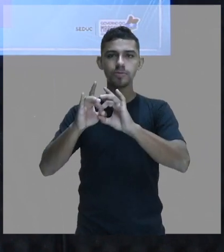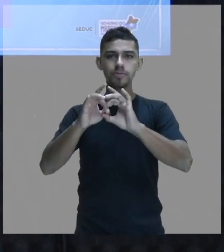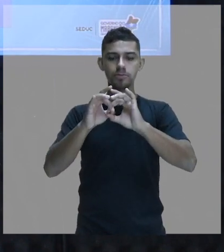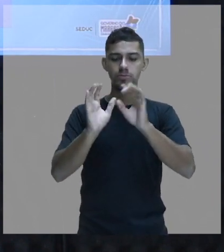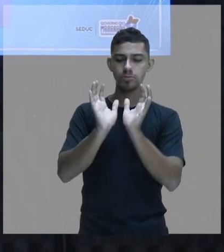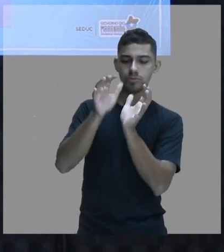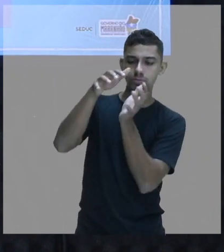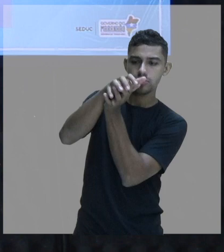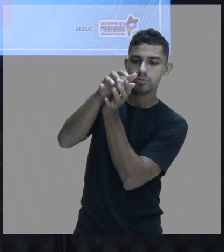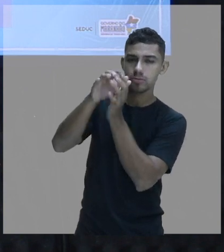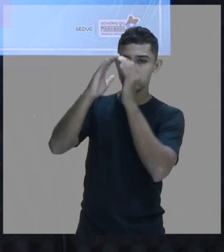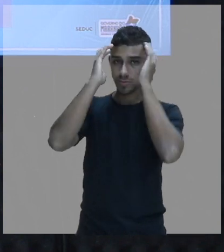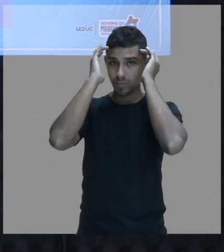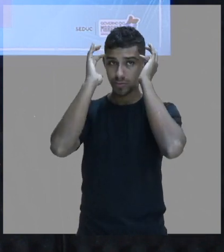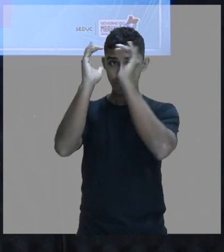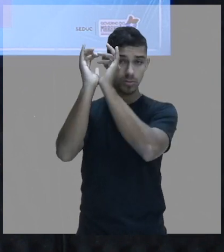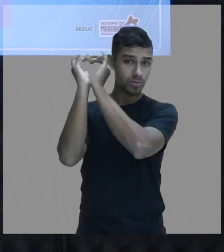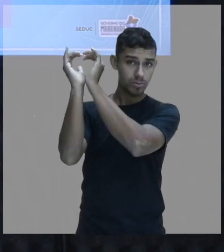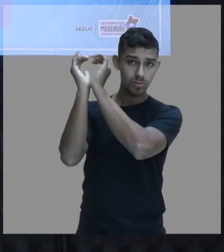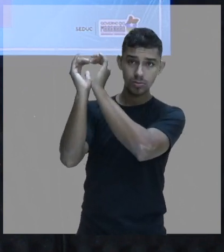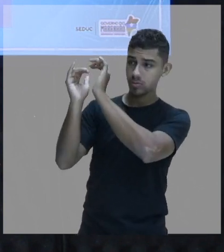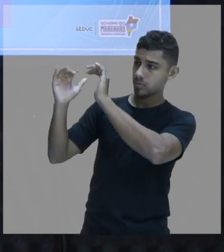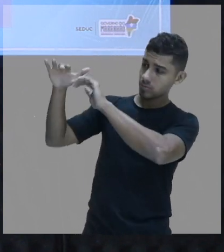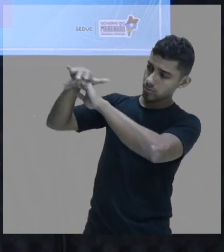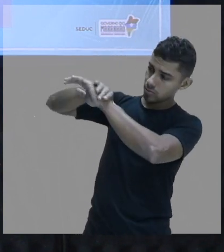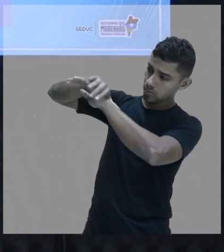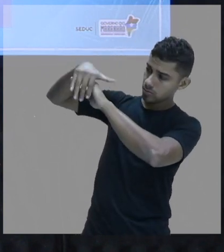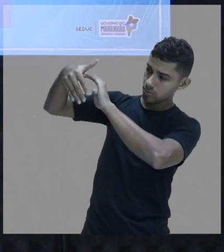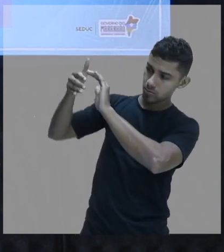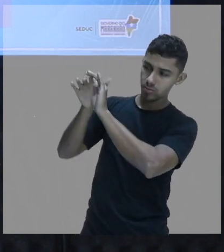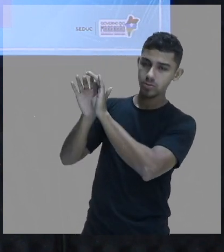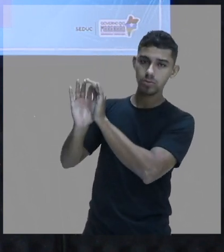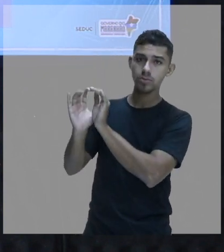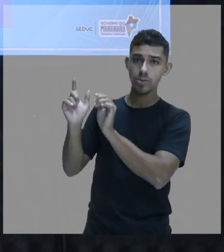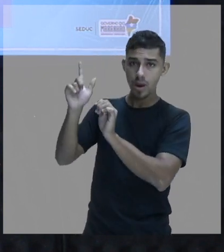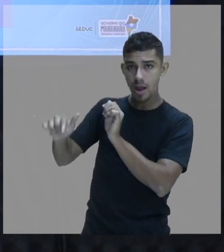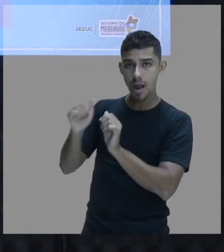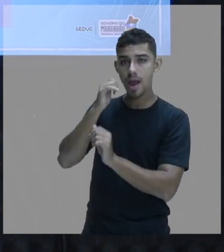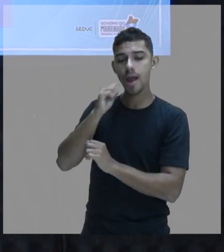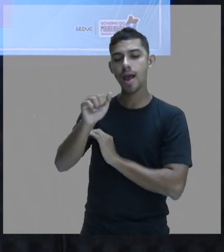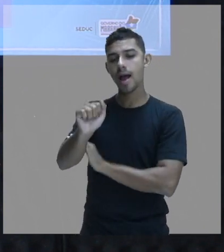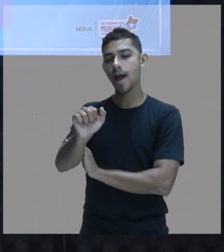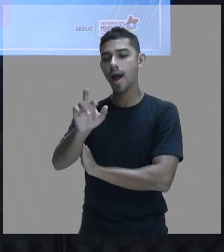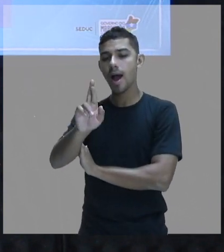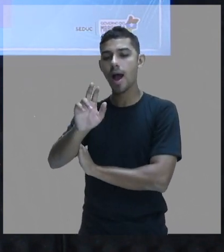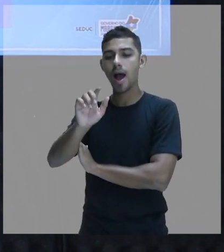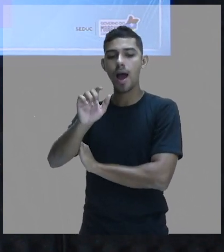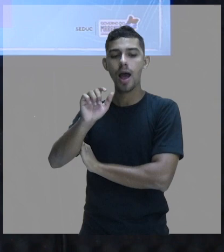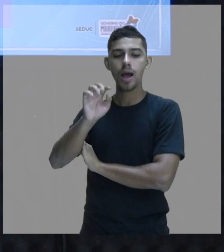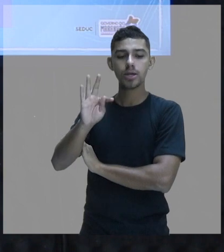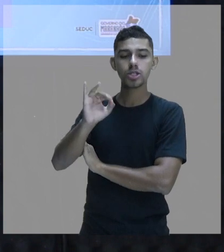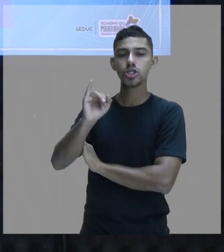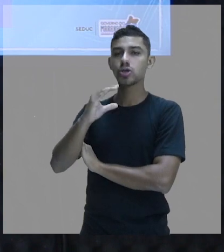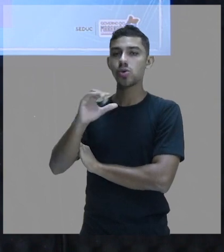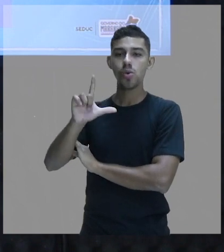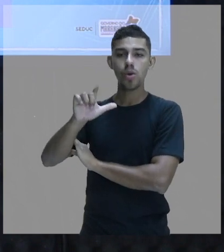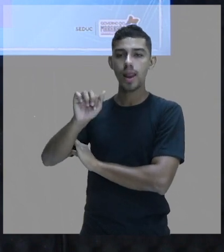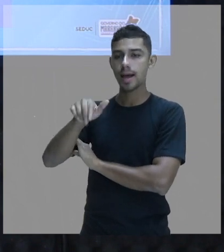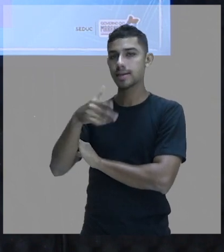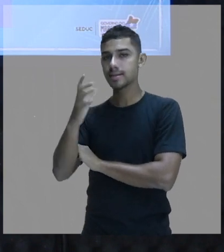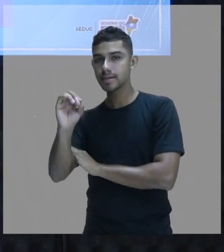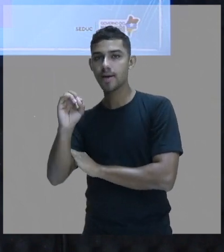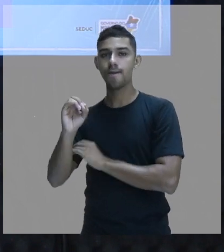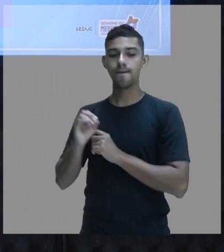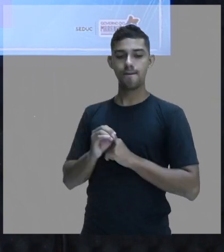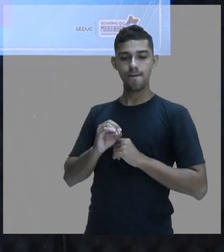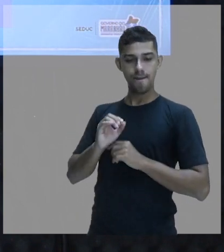suturas. Mais posterior, nós iremos aprender que as suturas são articulações que são fixas. Então, aqui está o osso